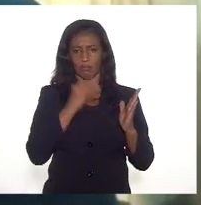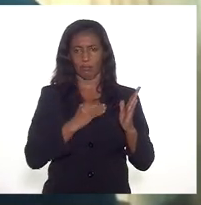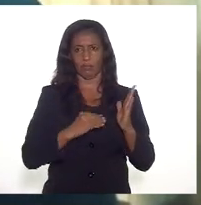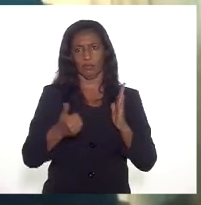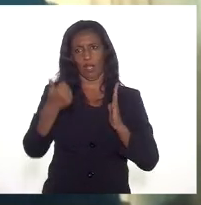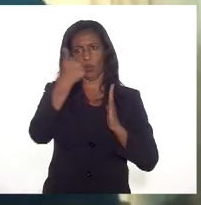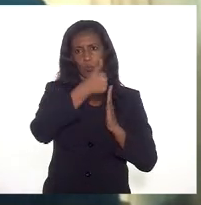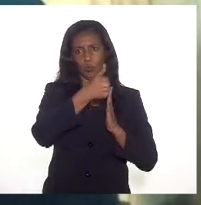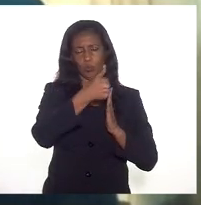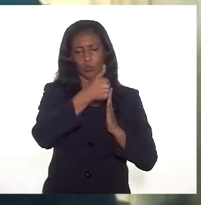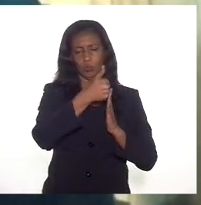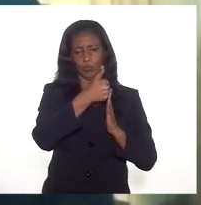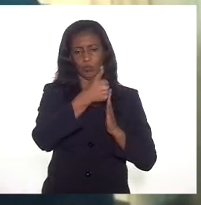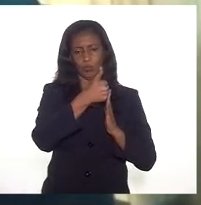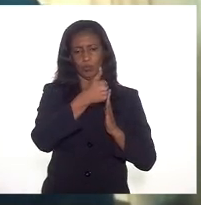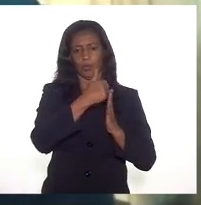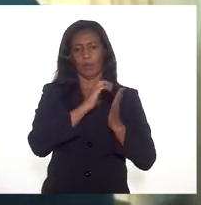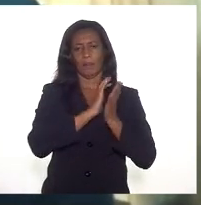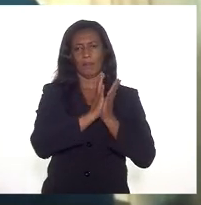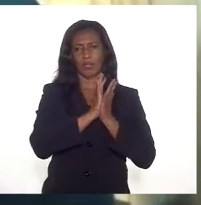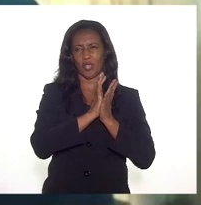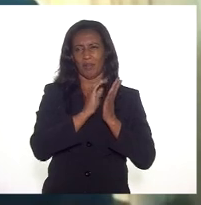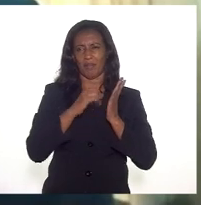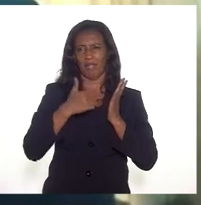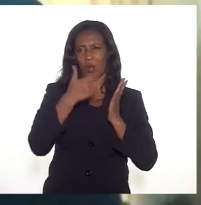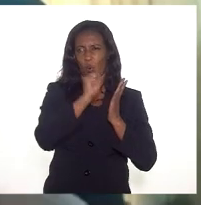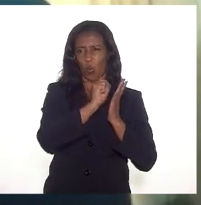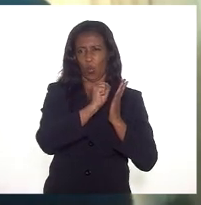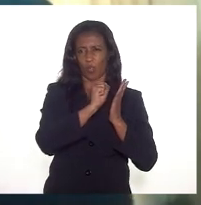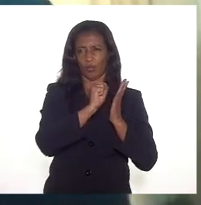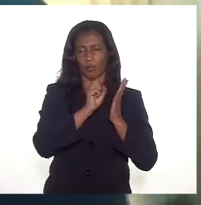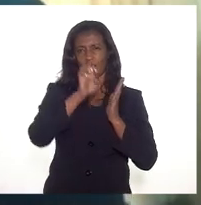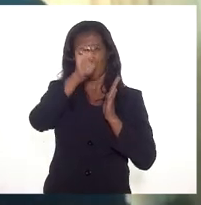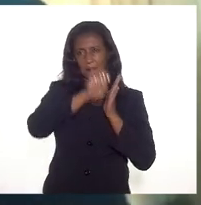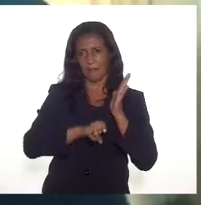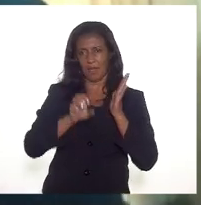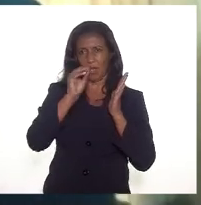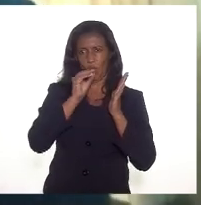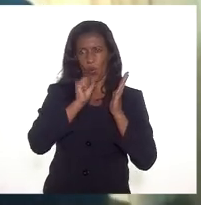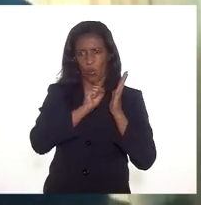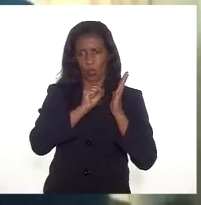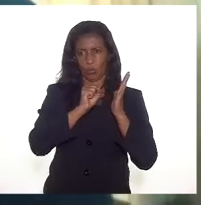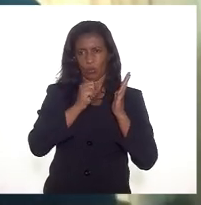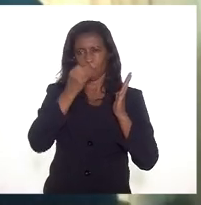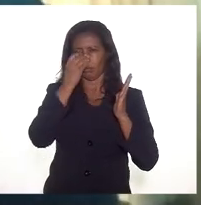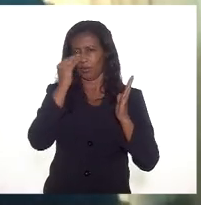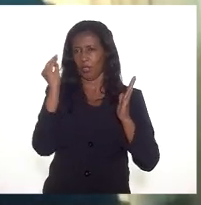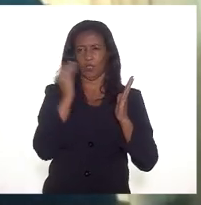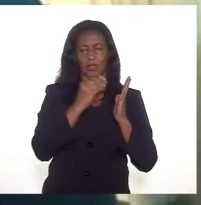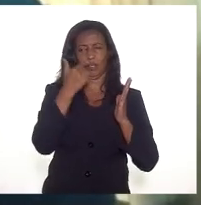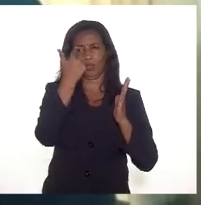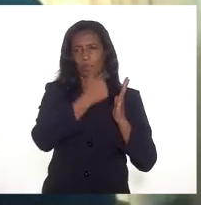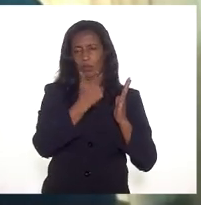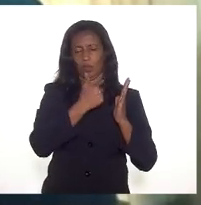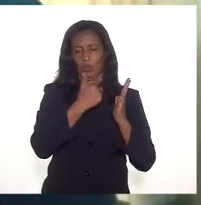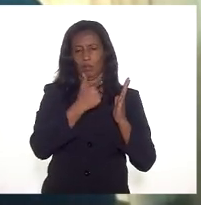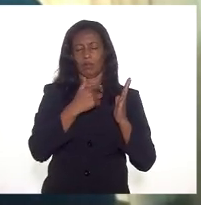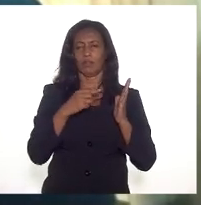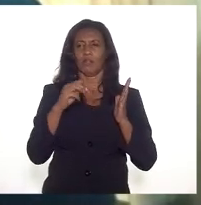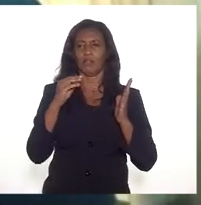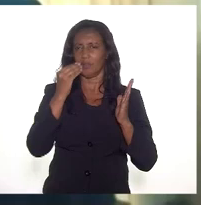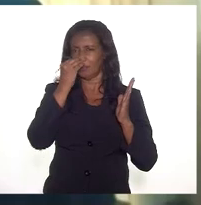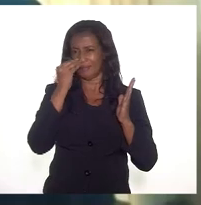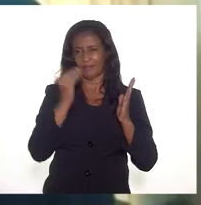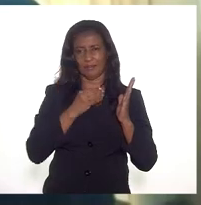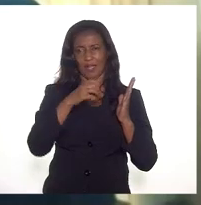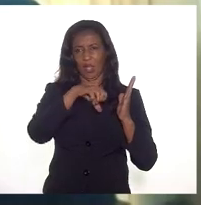1, pela prejudicabilidade das emendas 8, da emenda 8, pela rejeição da emenda 2, pela prejudicabilidade da